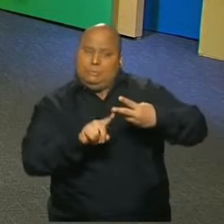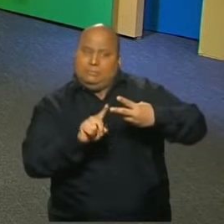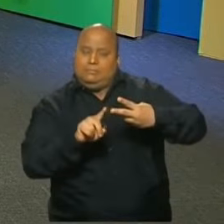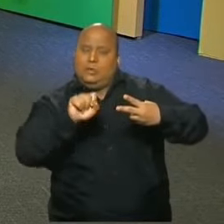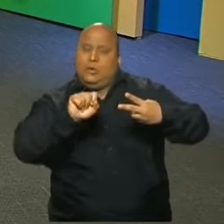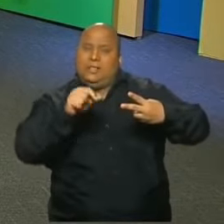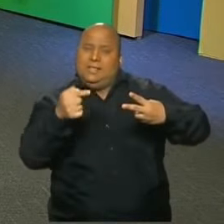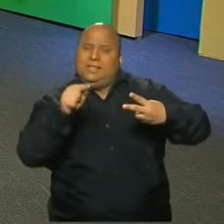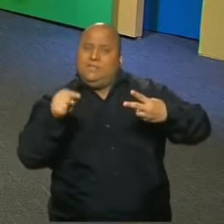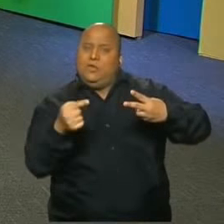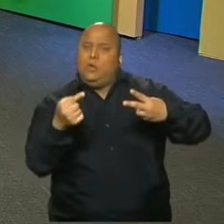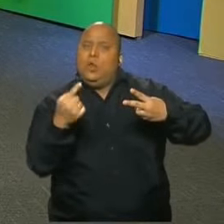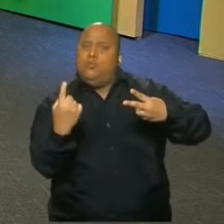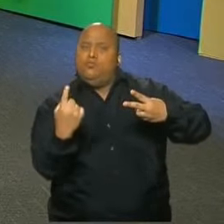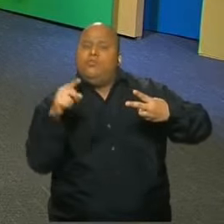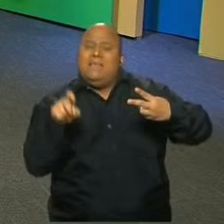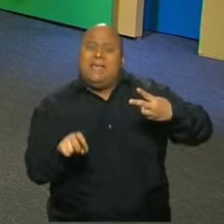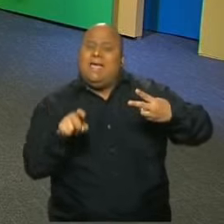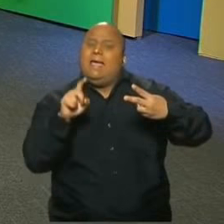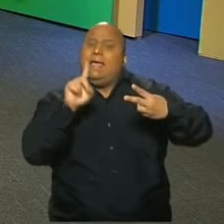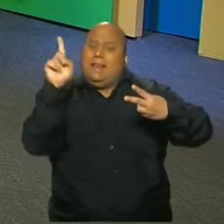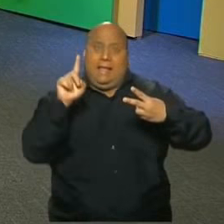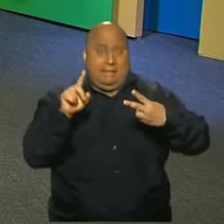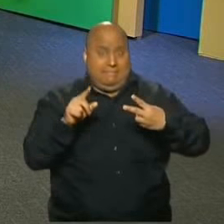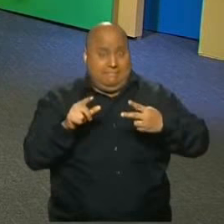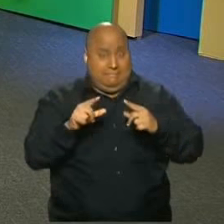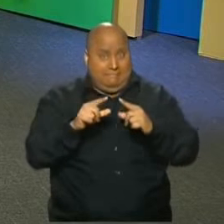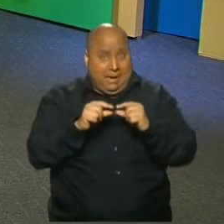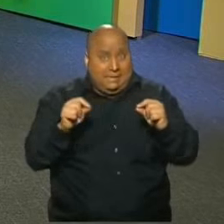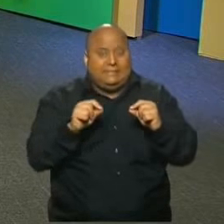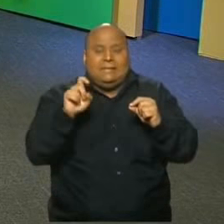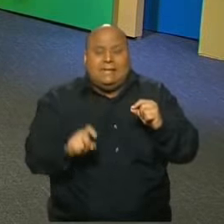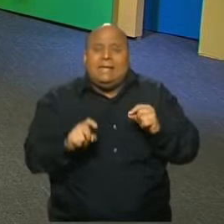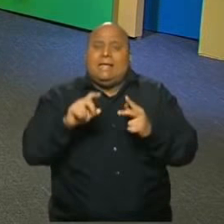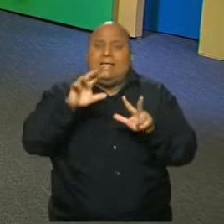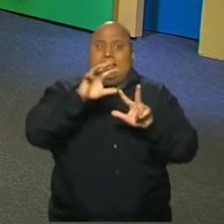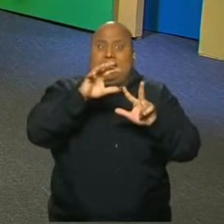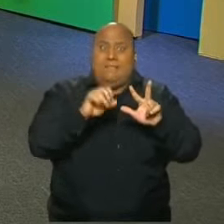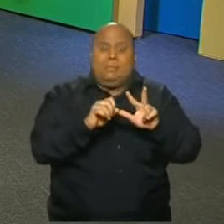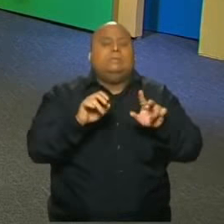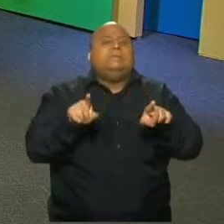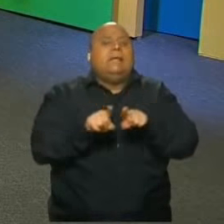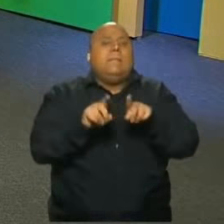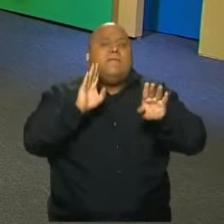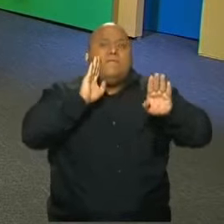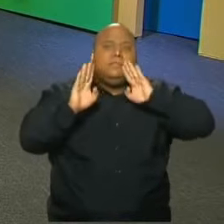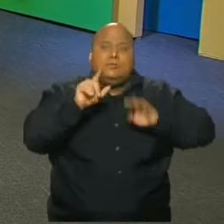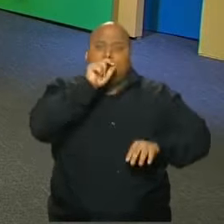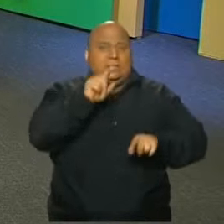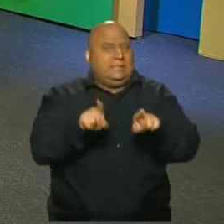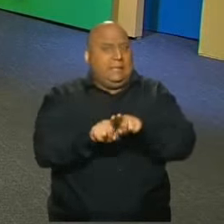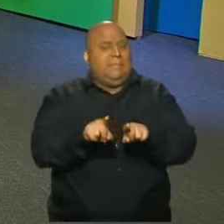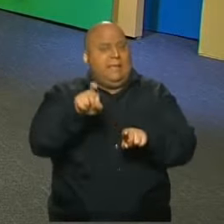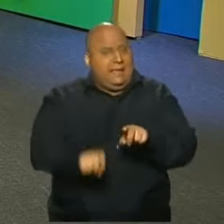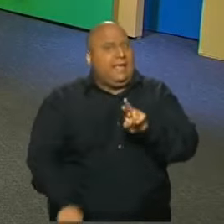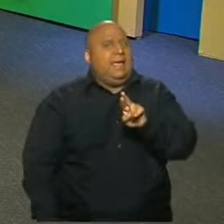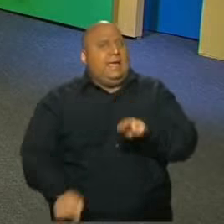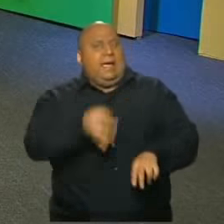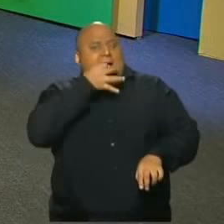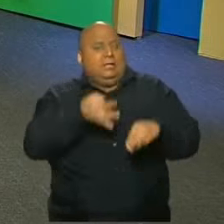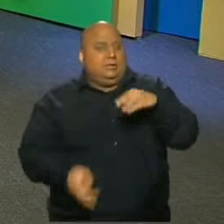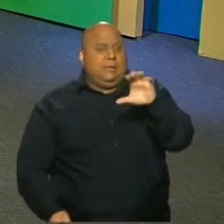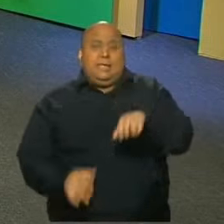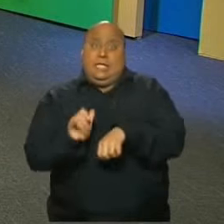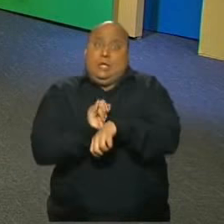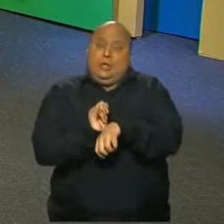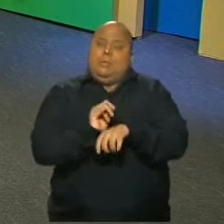em 87,1 FM em Brasília e também pela TV Brasil e pelo Facebook e Twitter também da Rádio MEC e